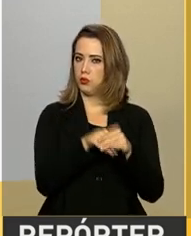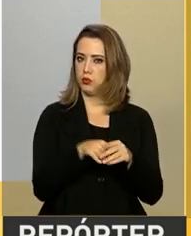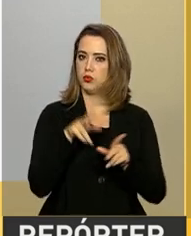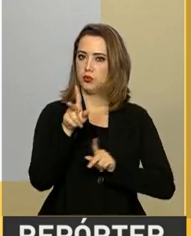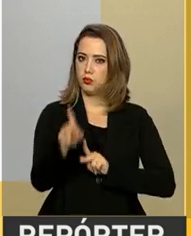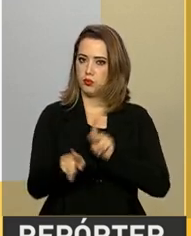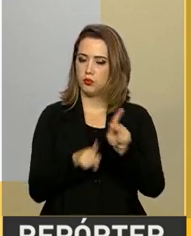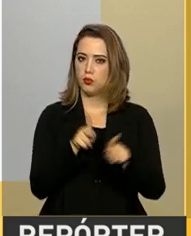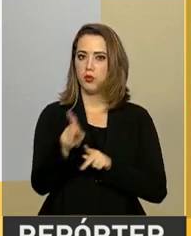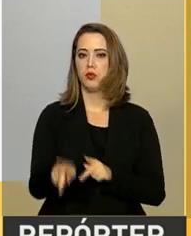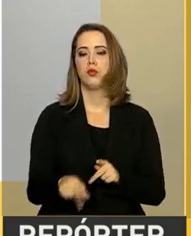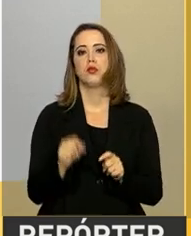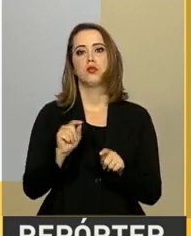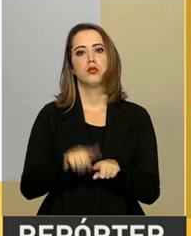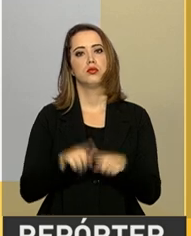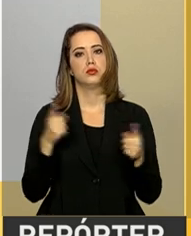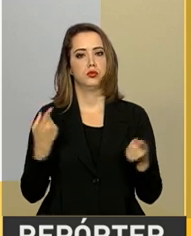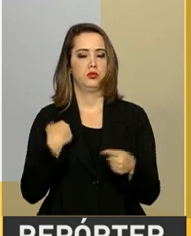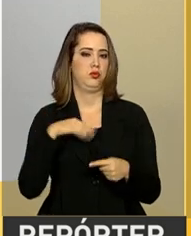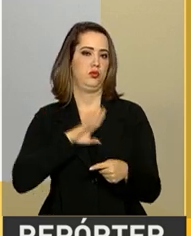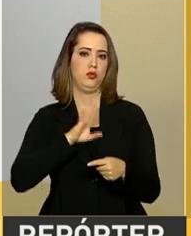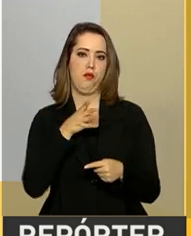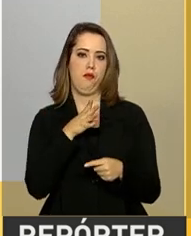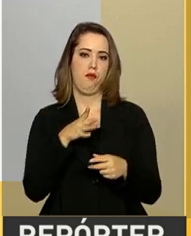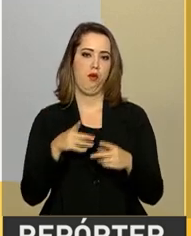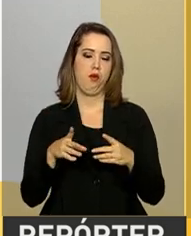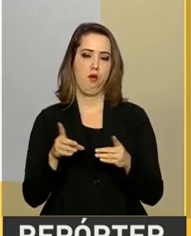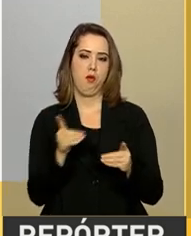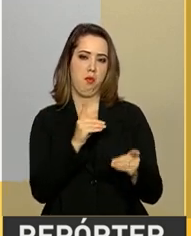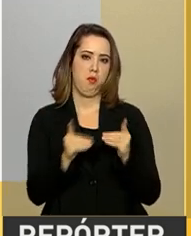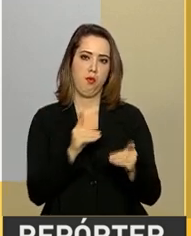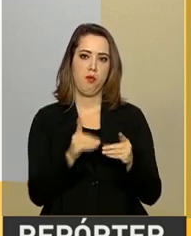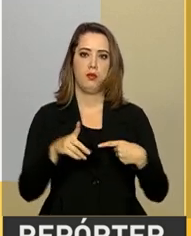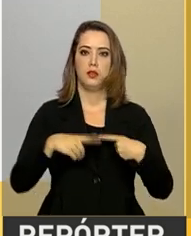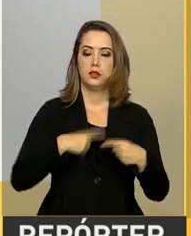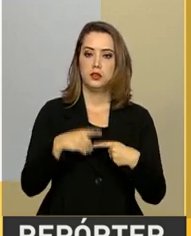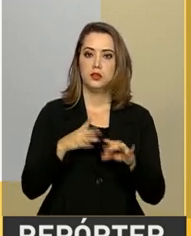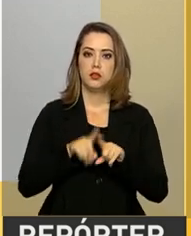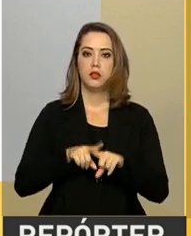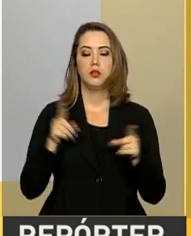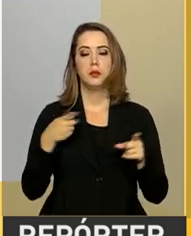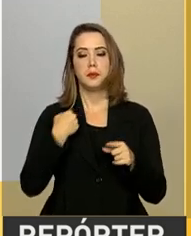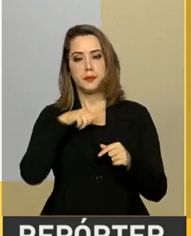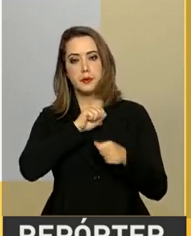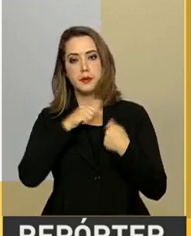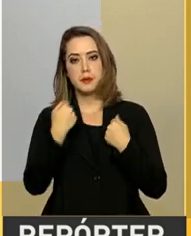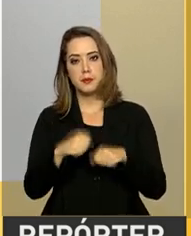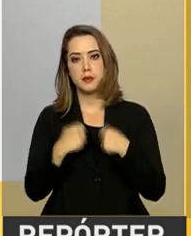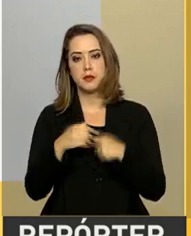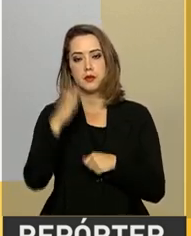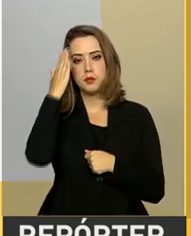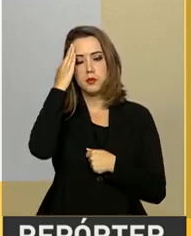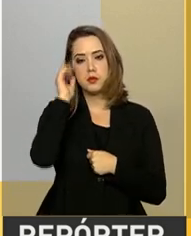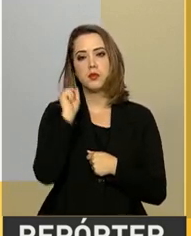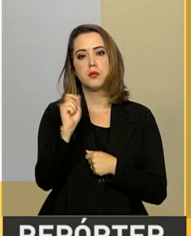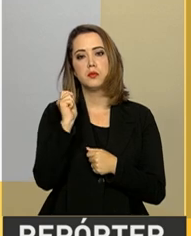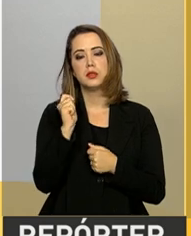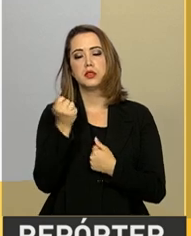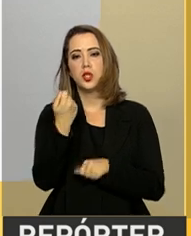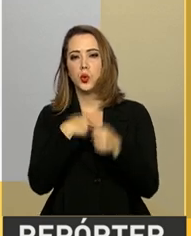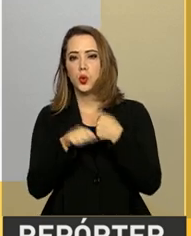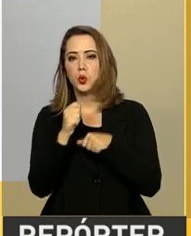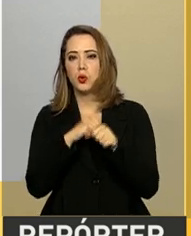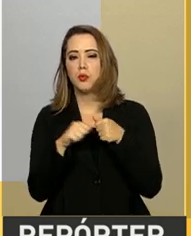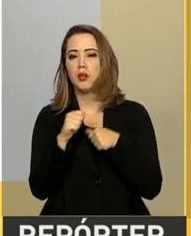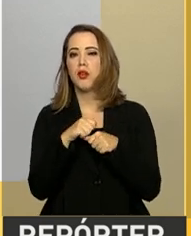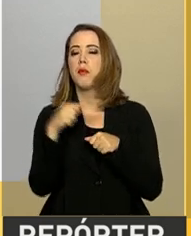portanto decisão política nós não vamos discutir nós precisamos verificar Quais são as repercussões digamos econômicas que possam atingir